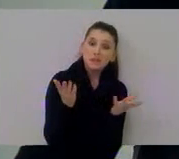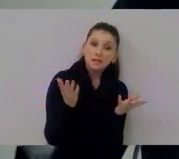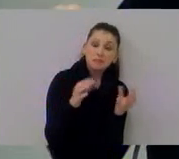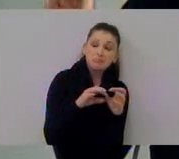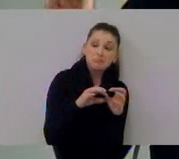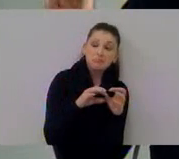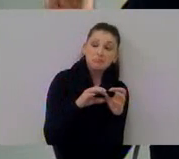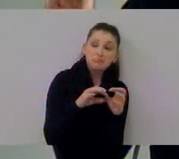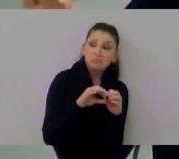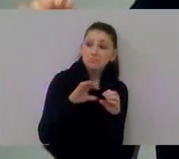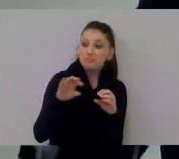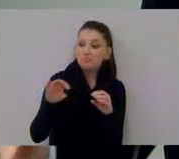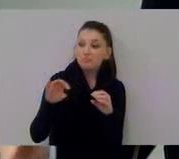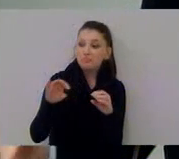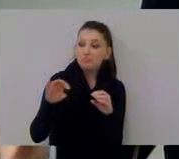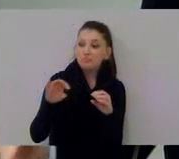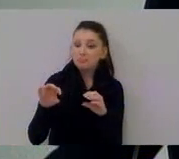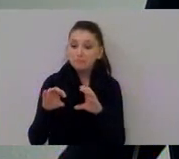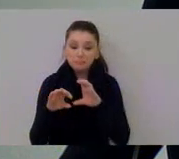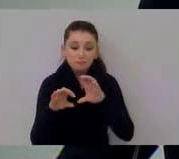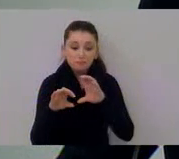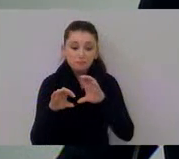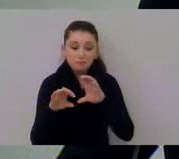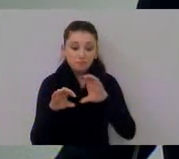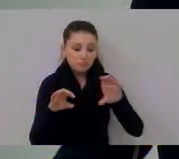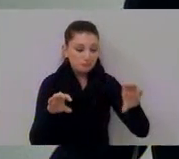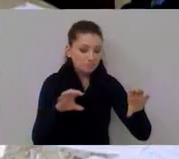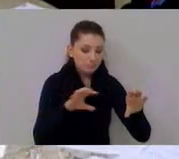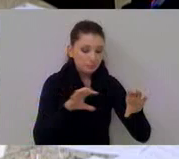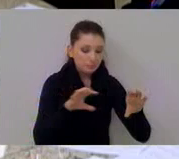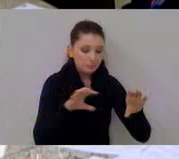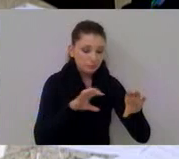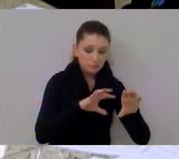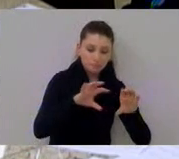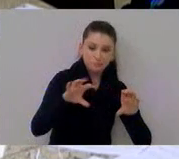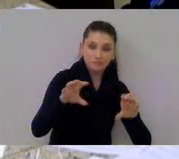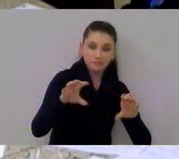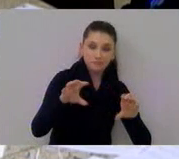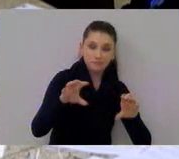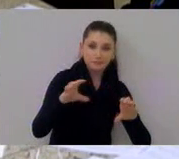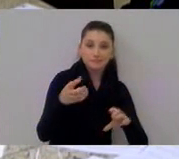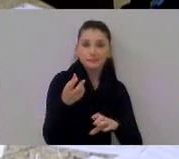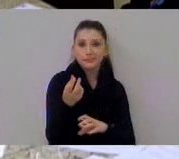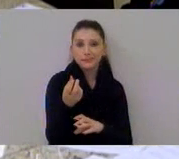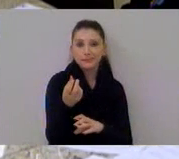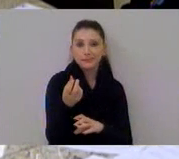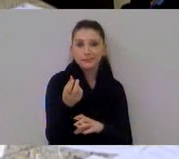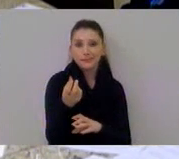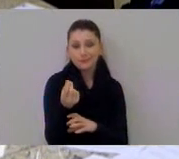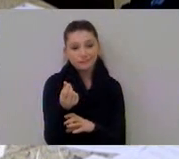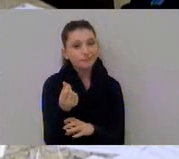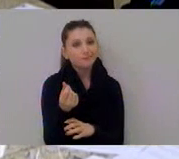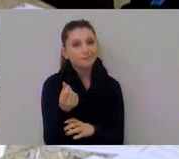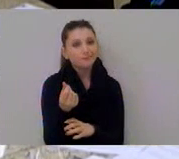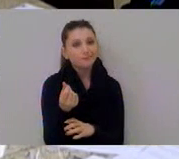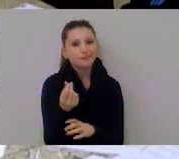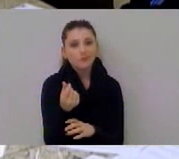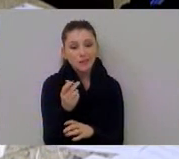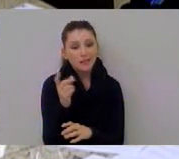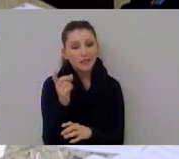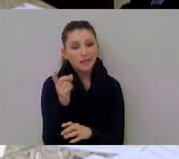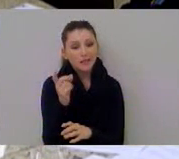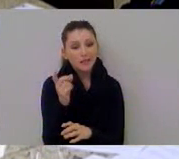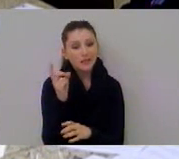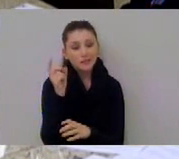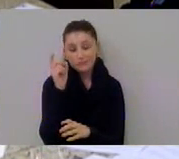ela é terrível para os municípios. Haja vista que a